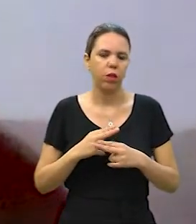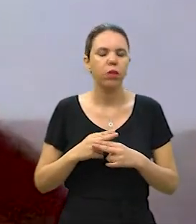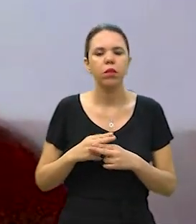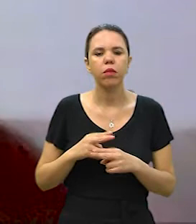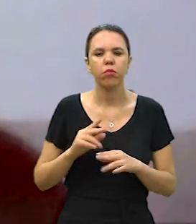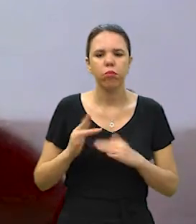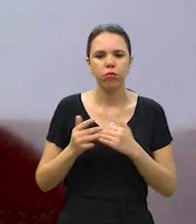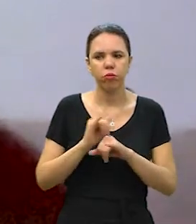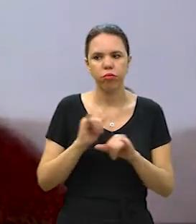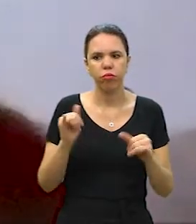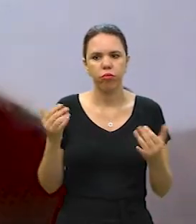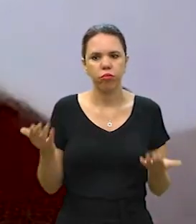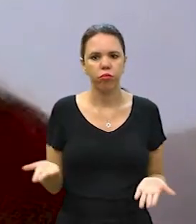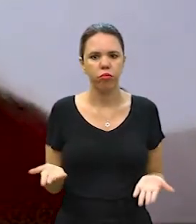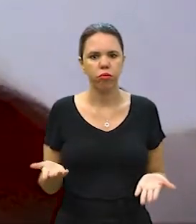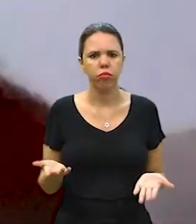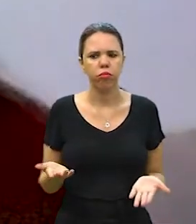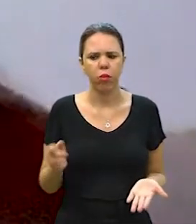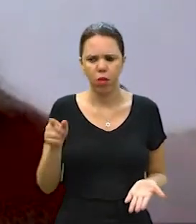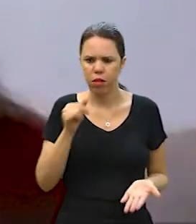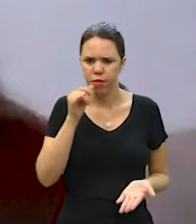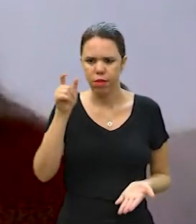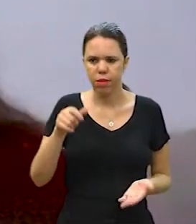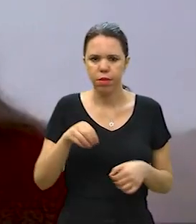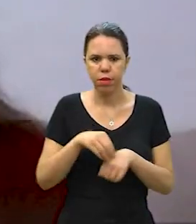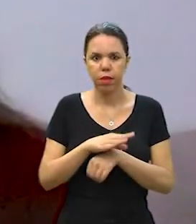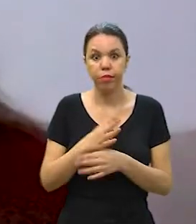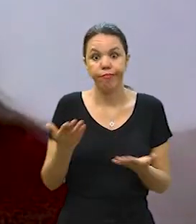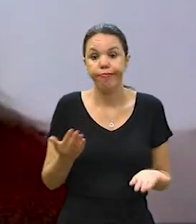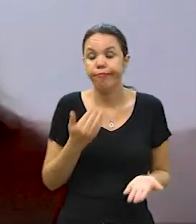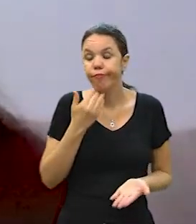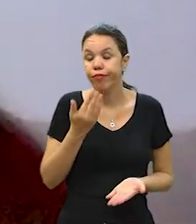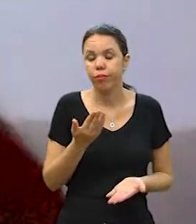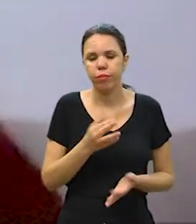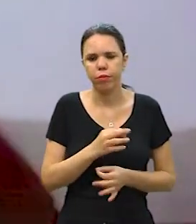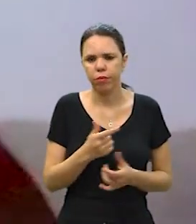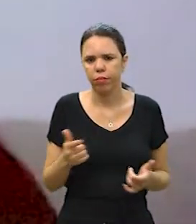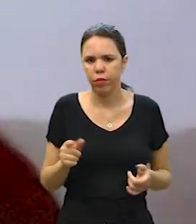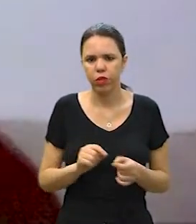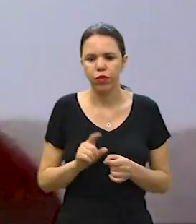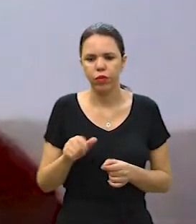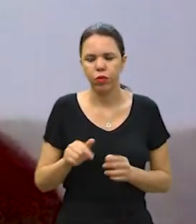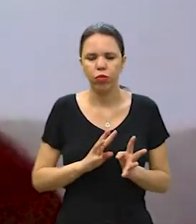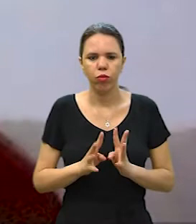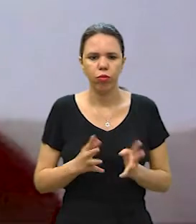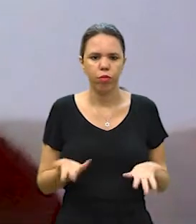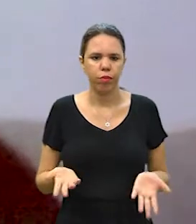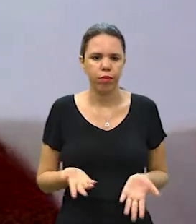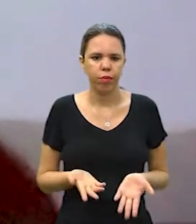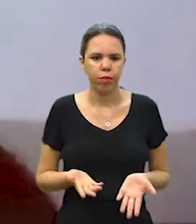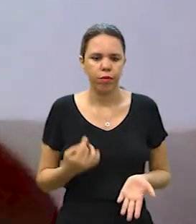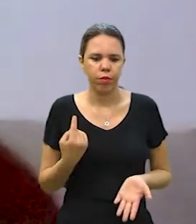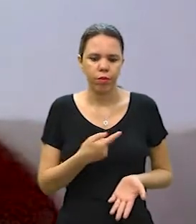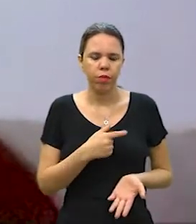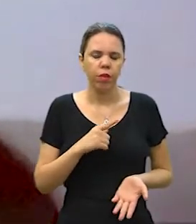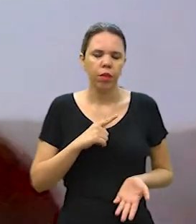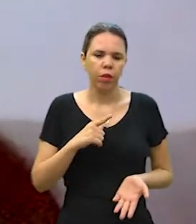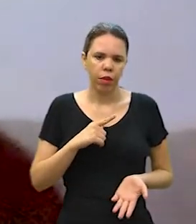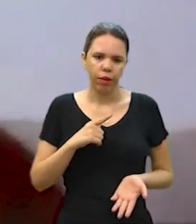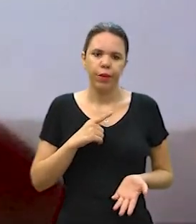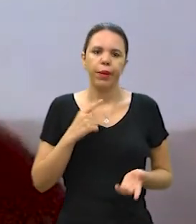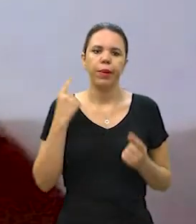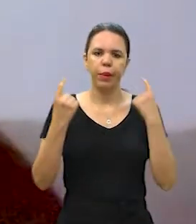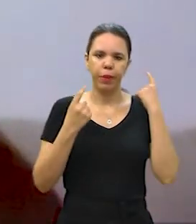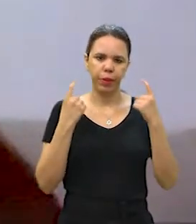mídias. Então, ele que deveria dar o exemplo, né, ele faz essa aglomeração. Então, a gente tem esse